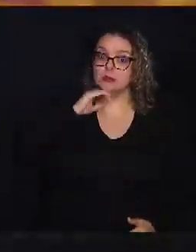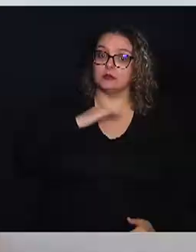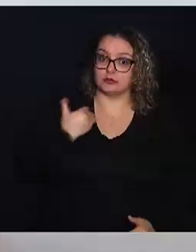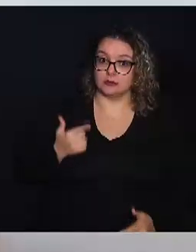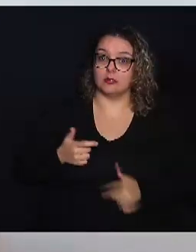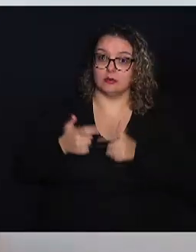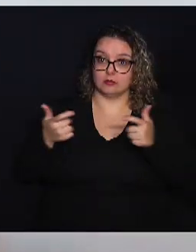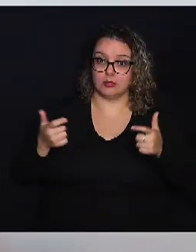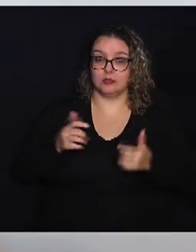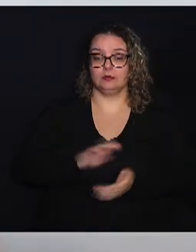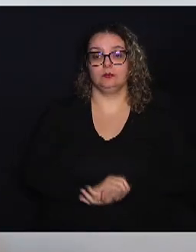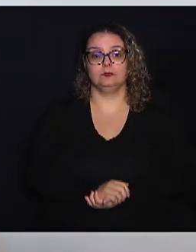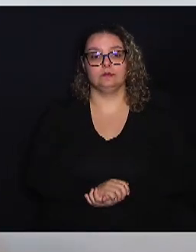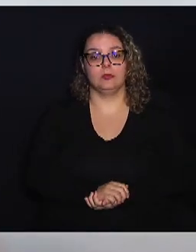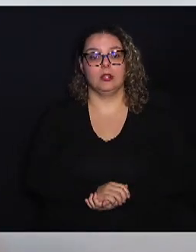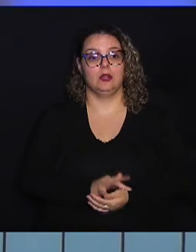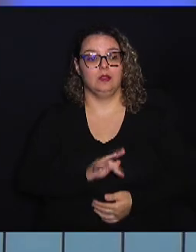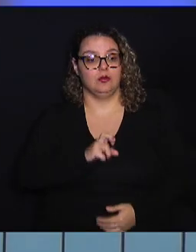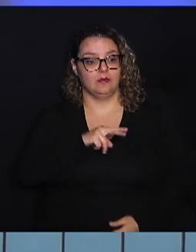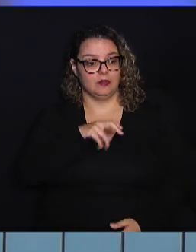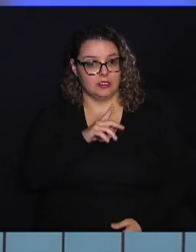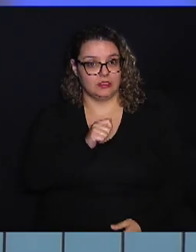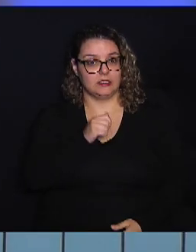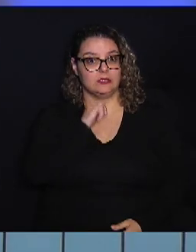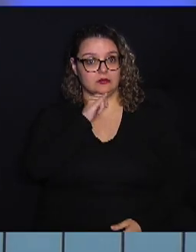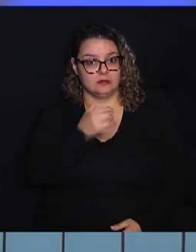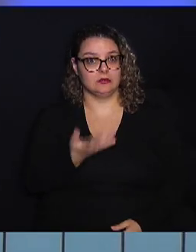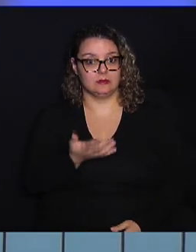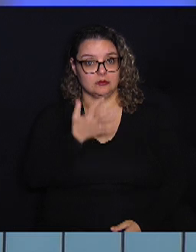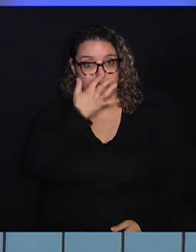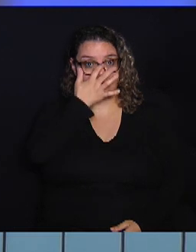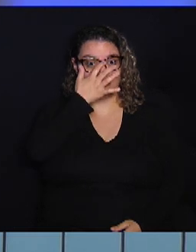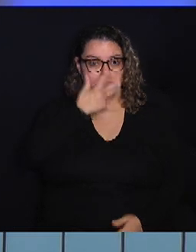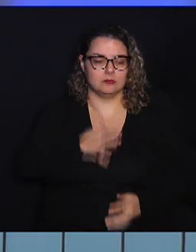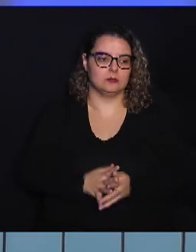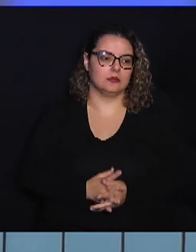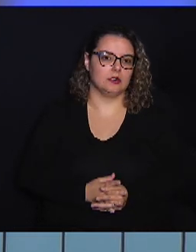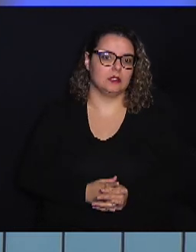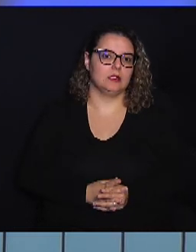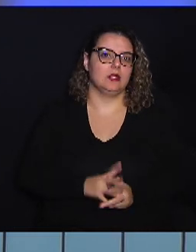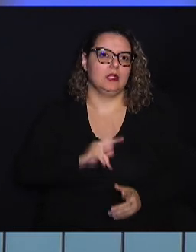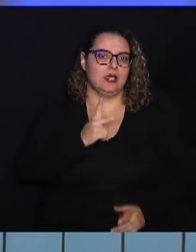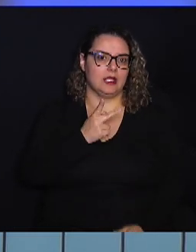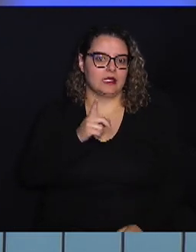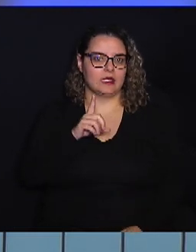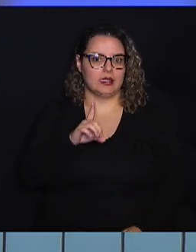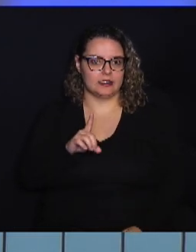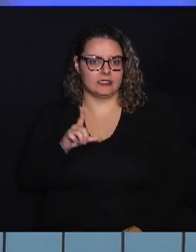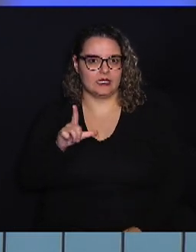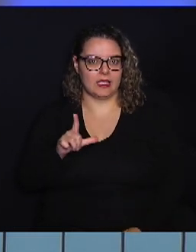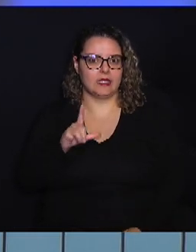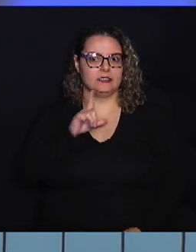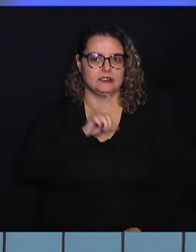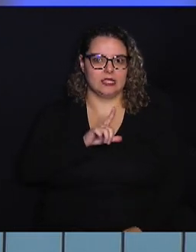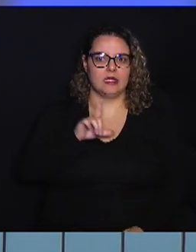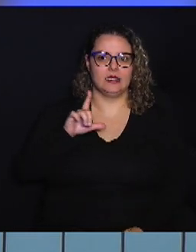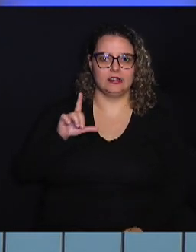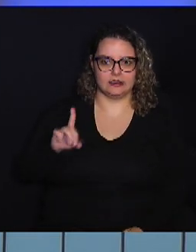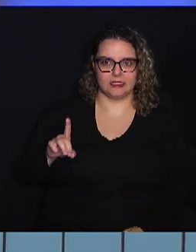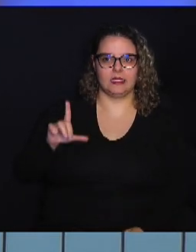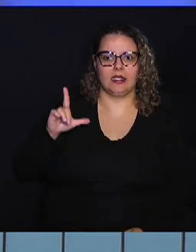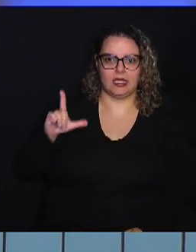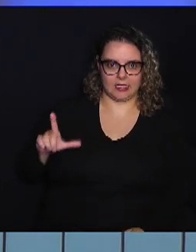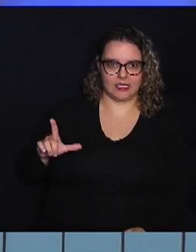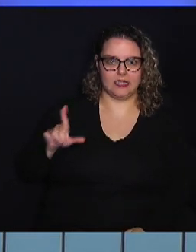aumentado. Fernanda, você comentou, né, sobre HDL, né, e LDL, são